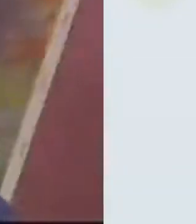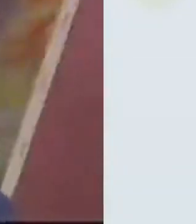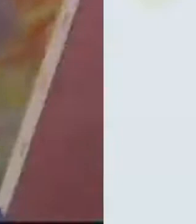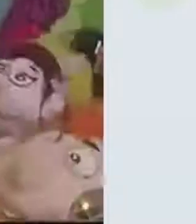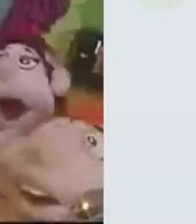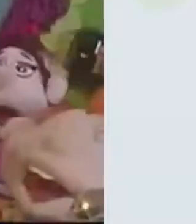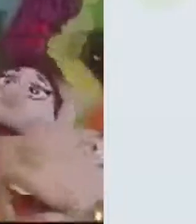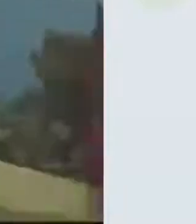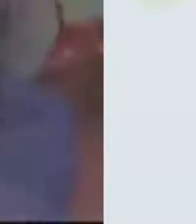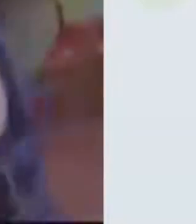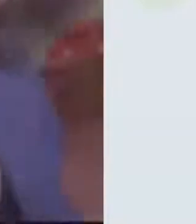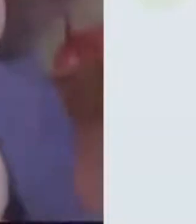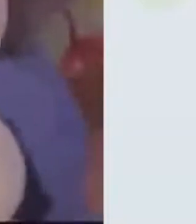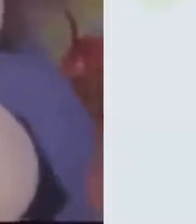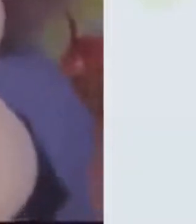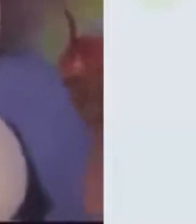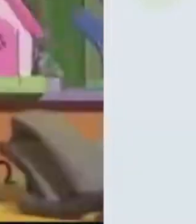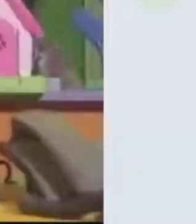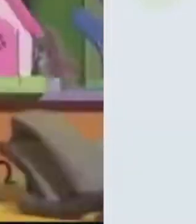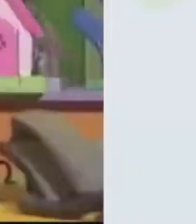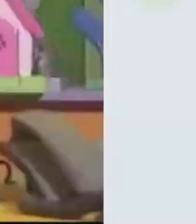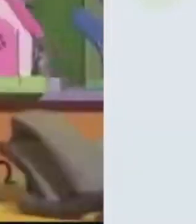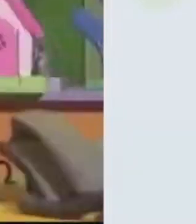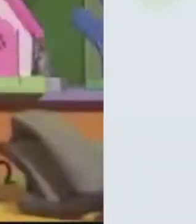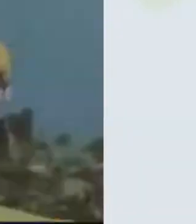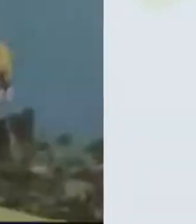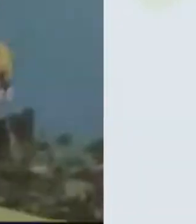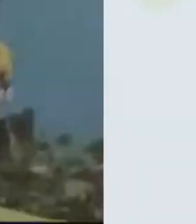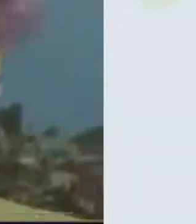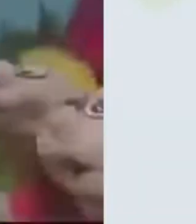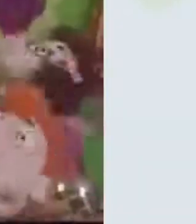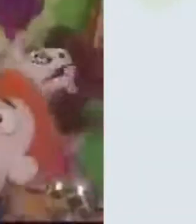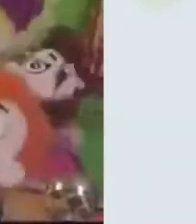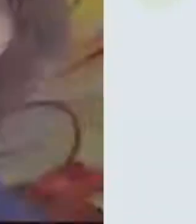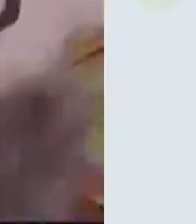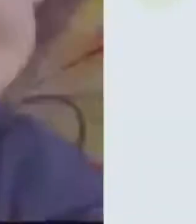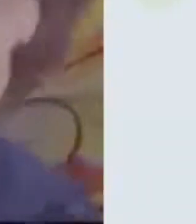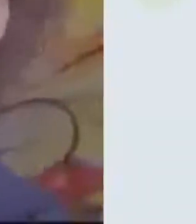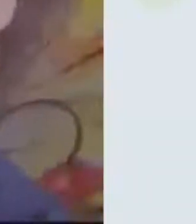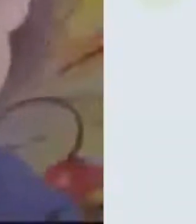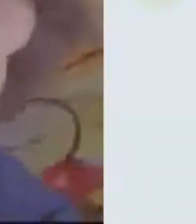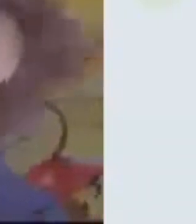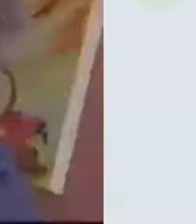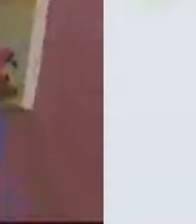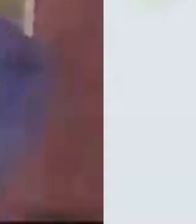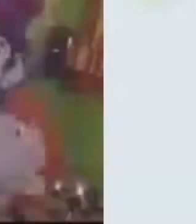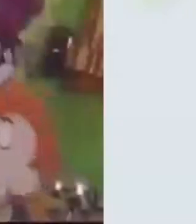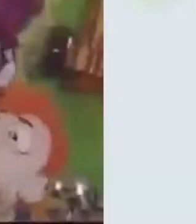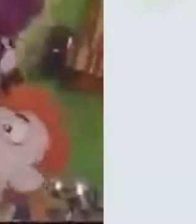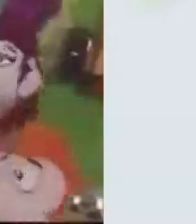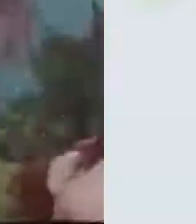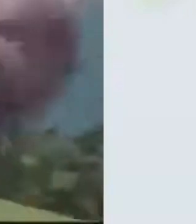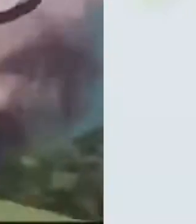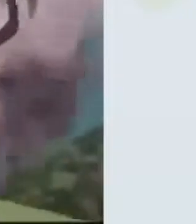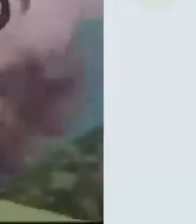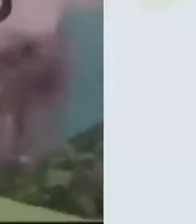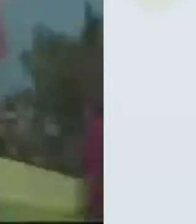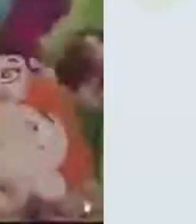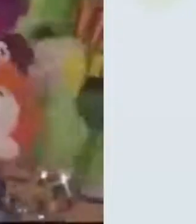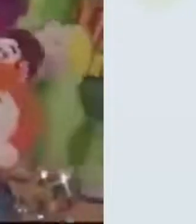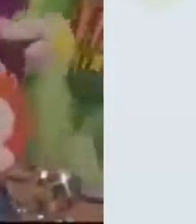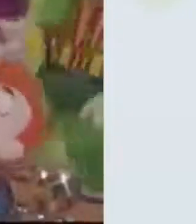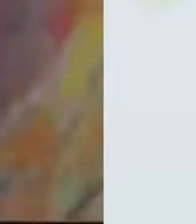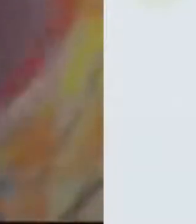Cadê os camaradinhas? Amizade é garantida. Cadê os camaradinhas? Gente boa essa turminha. Cadê